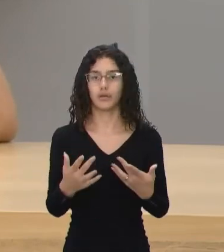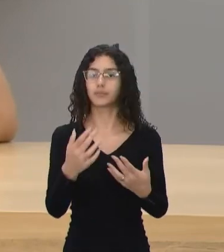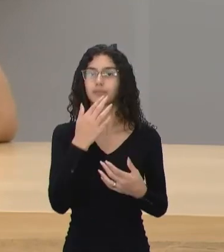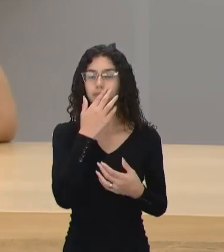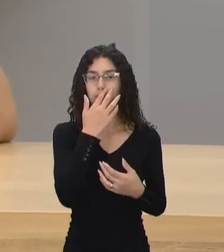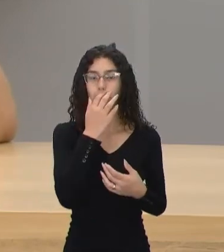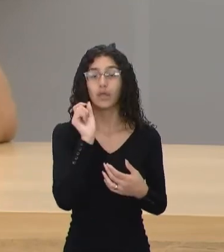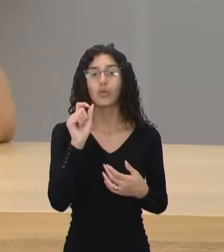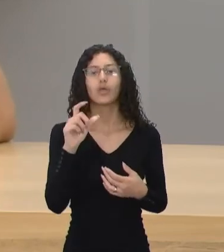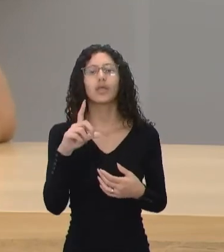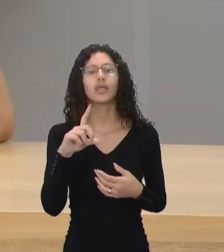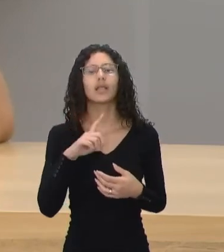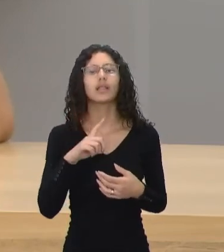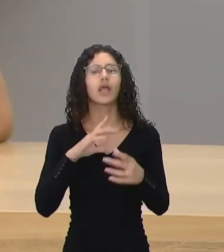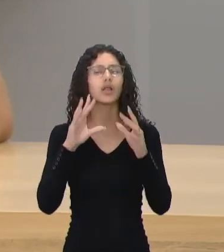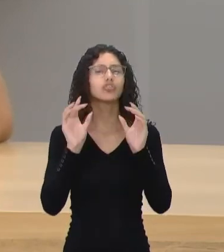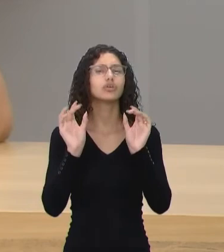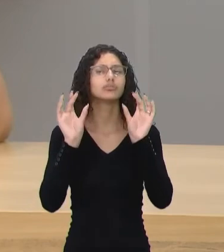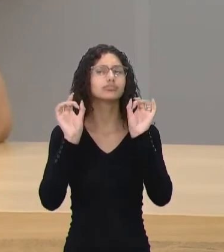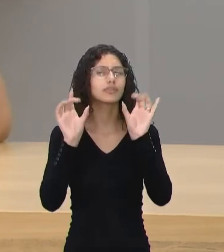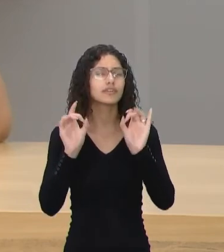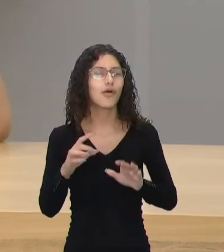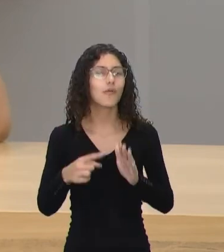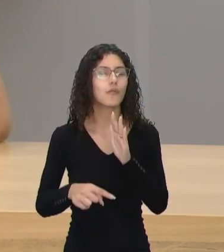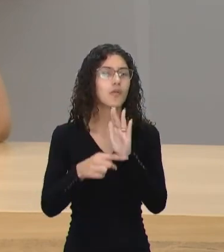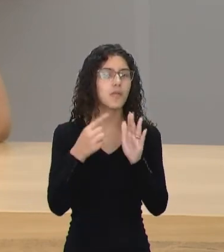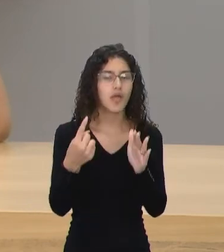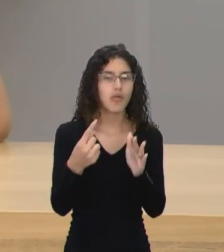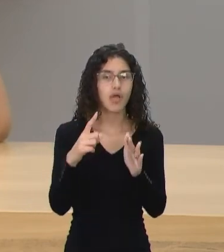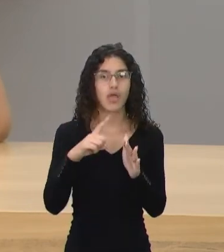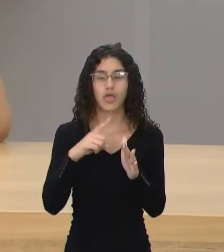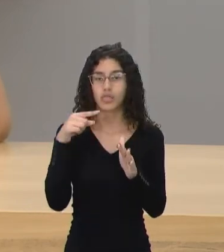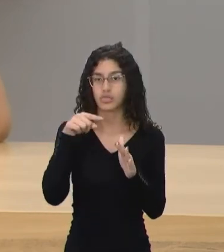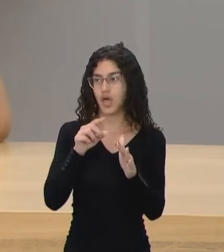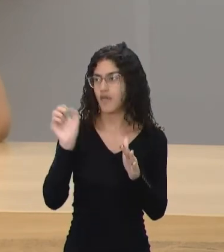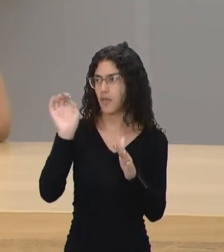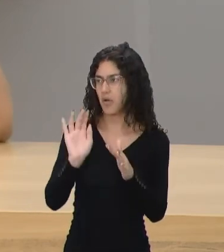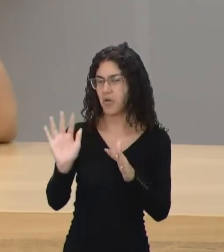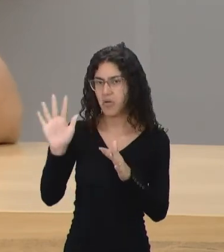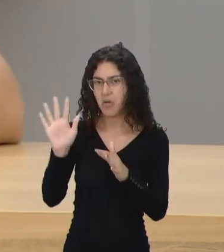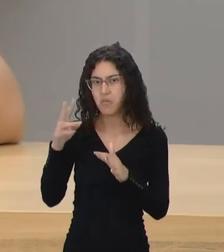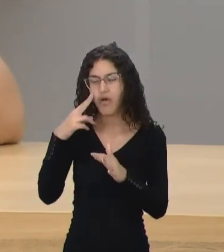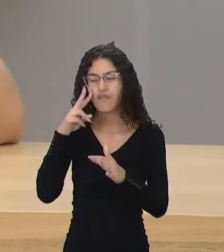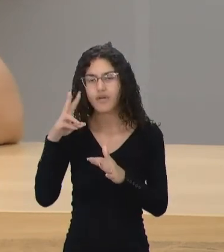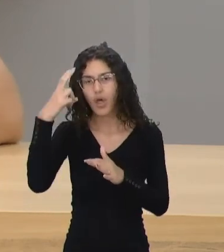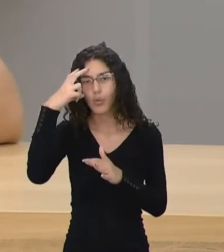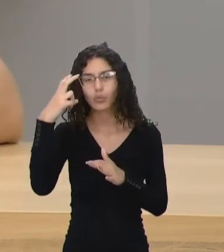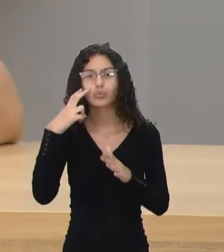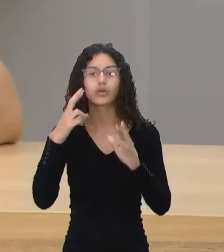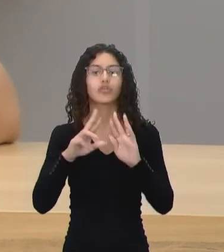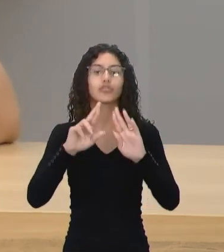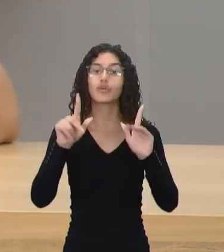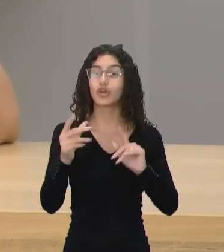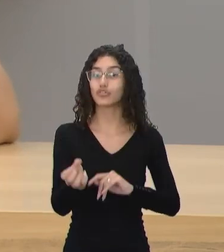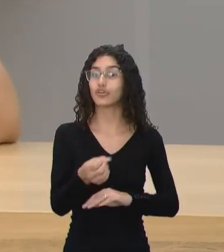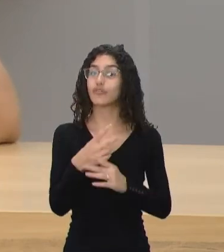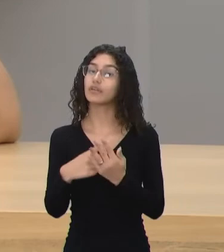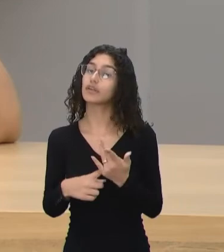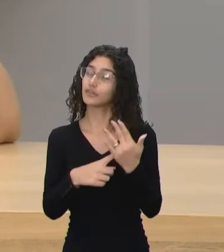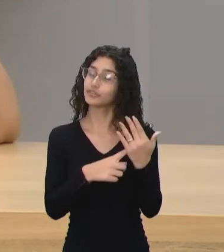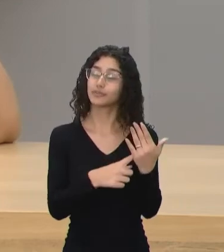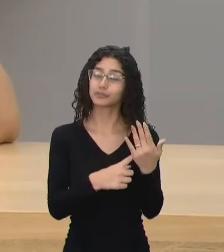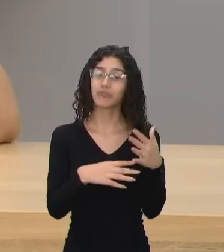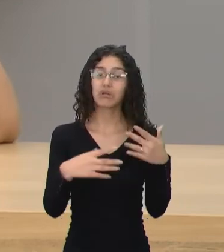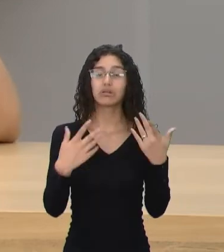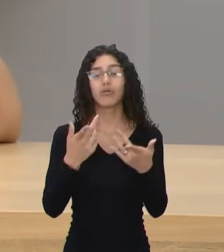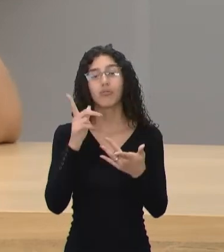E o que isso tem de especial? Primeiro que para quem estava lá na Europa daquela época, você ia ver culturas diferentes e novas tecnologias. Então,